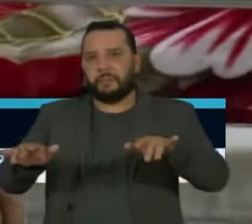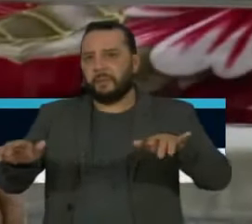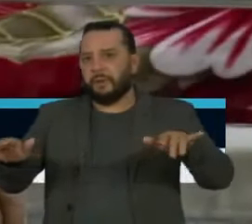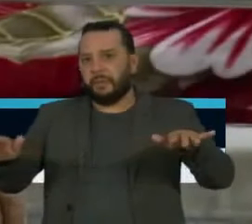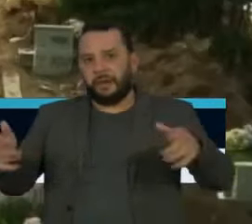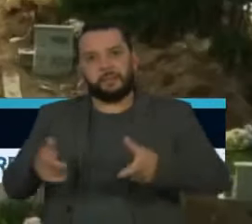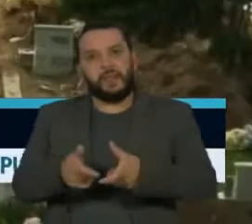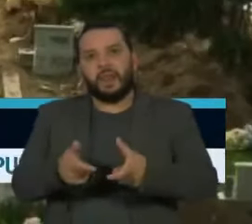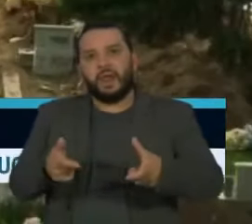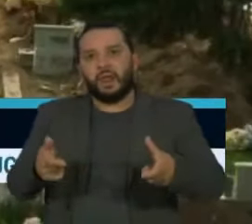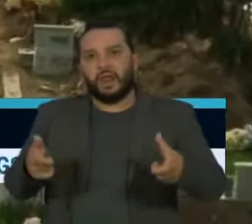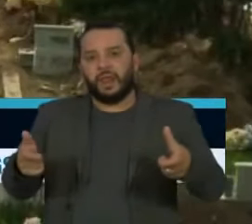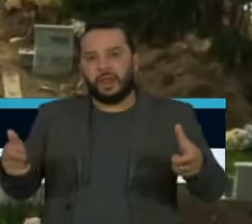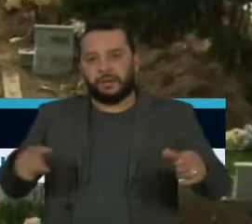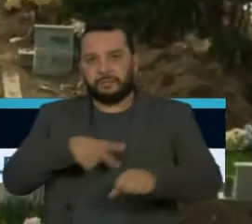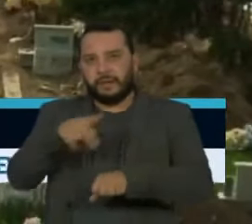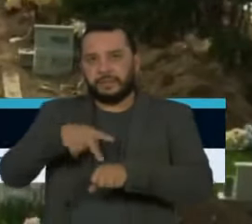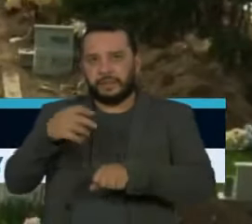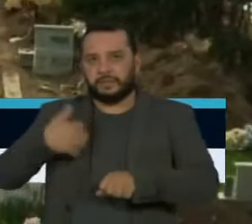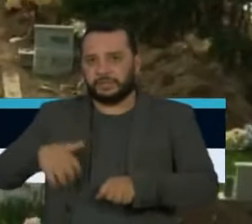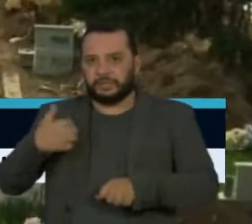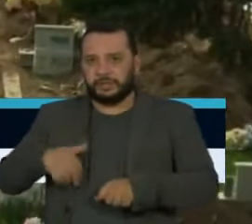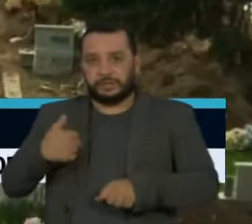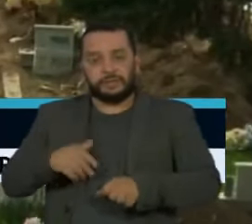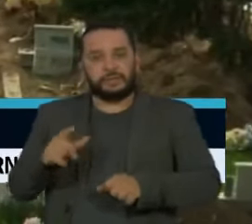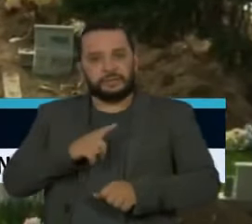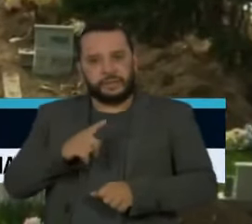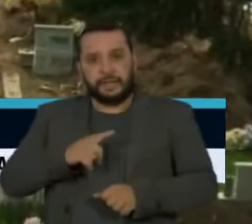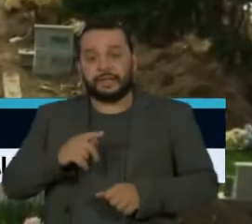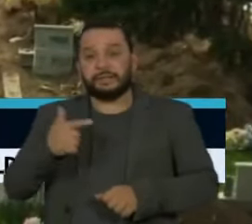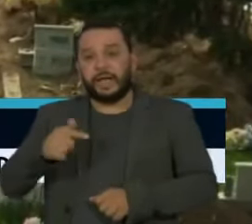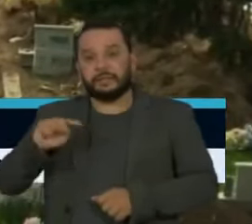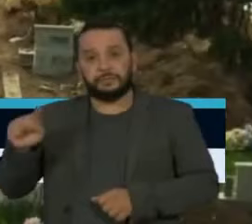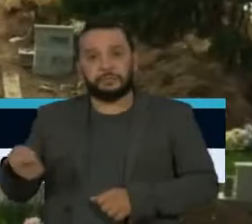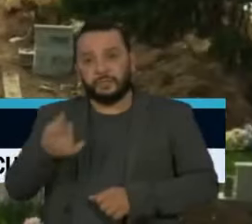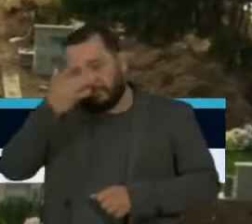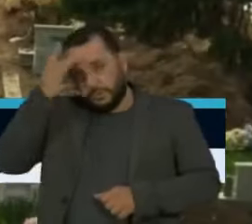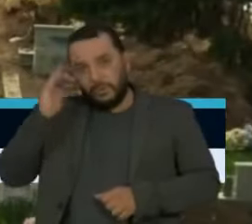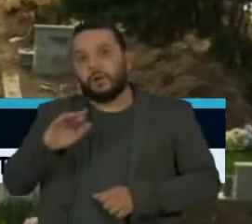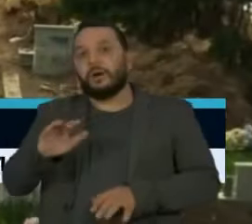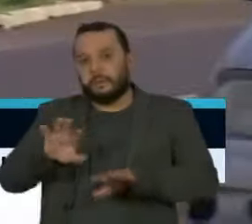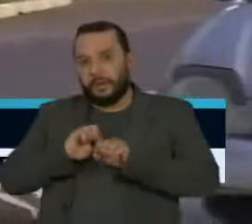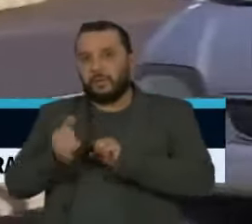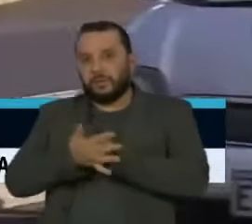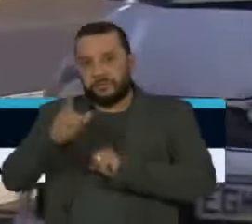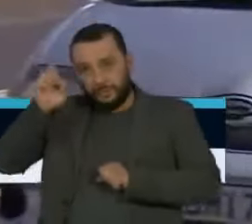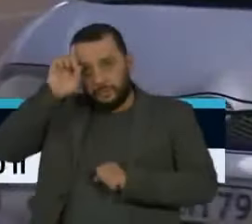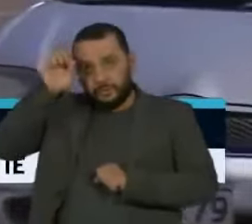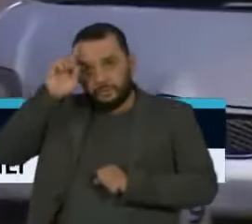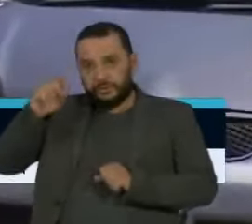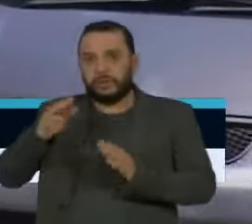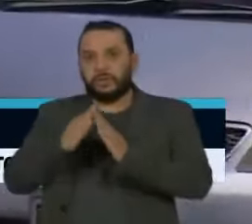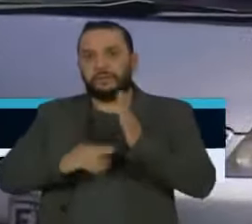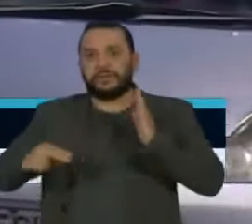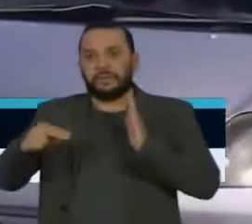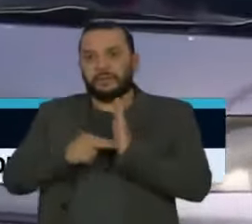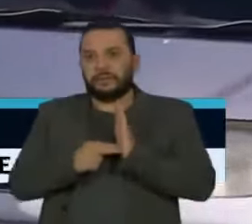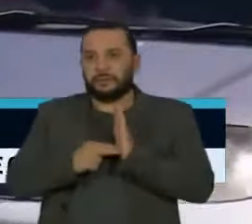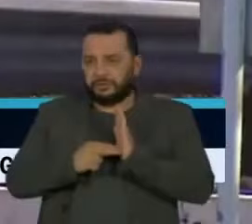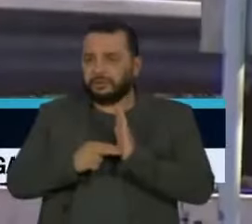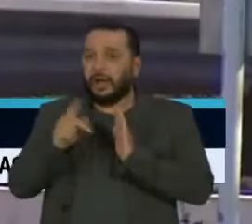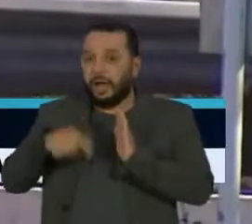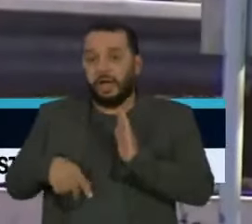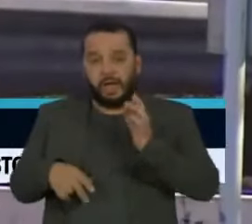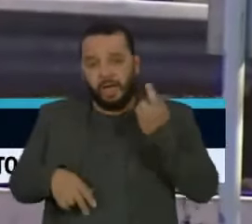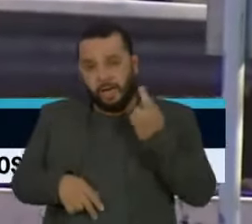param de crescer. A Argentina tem notificado mais de 7.000 infecções diariamente. A Nova Zelândia, considerada